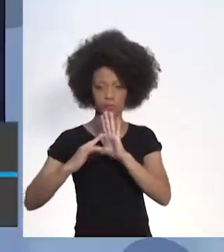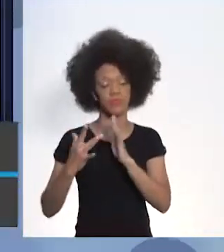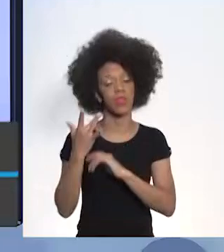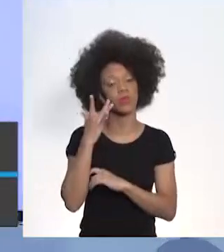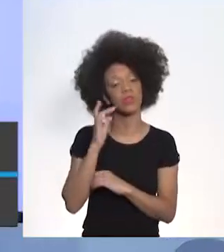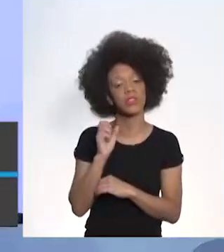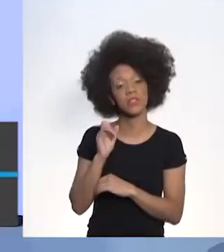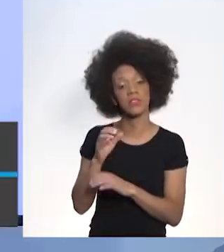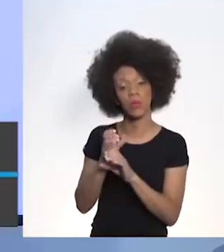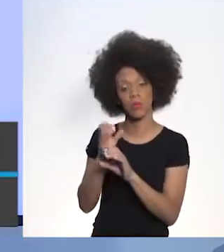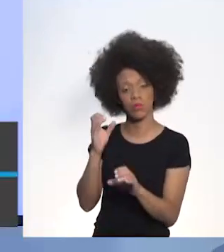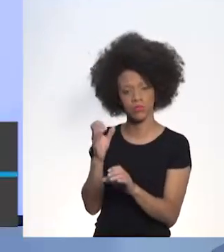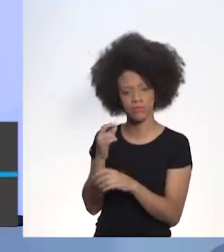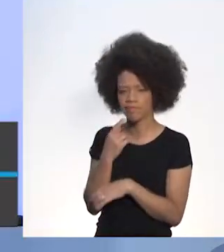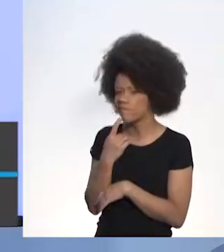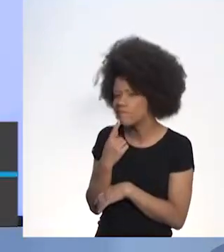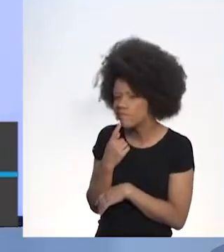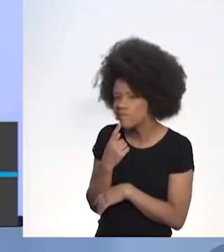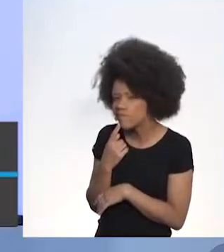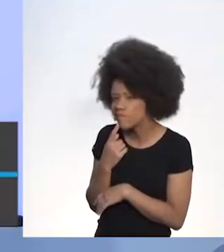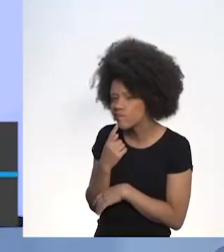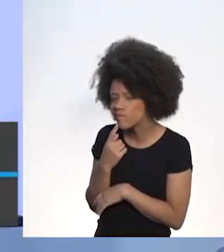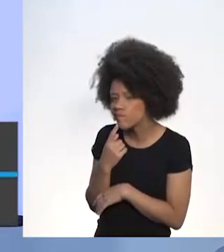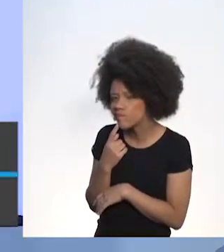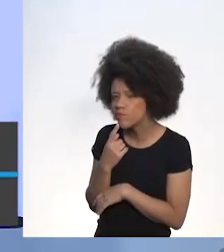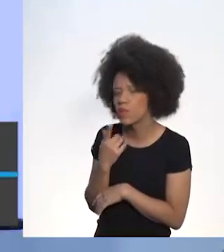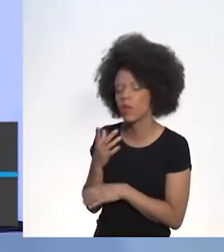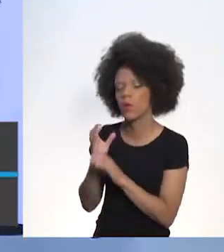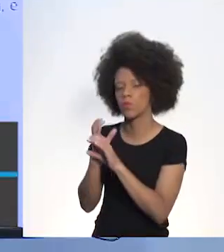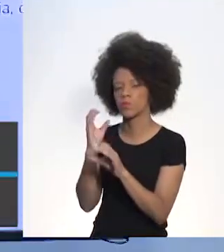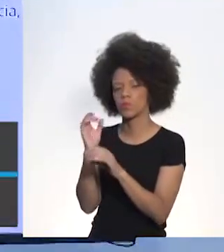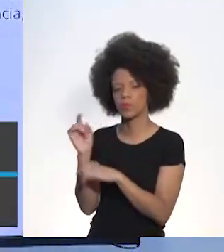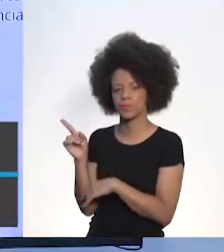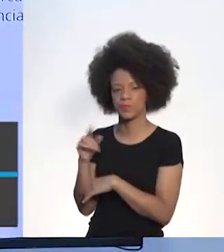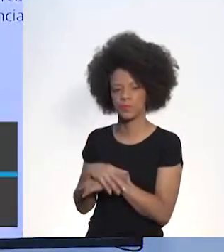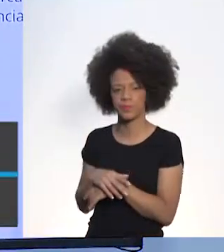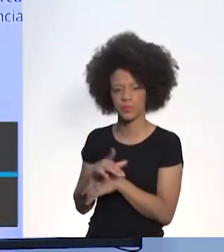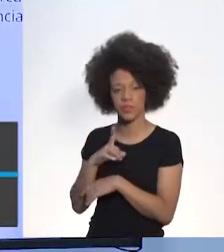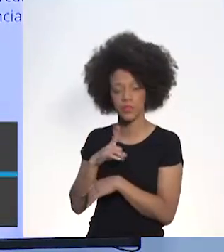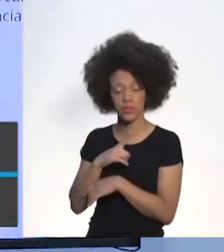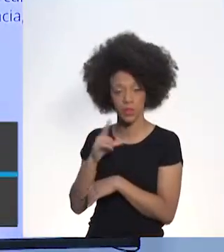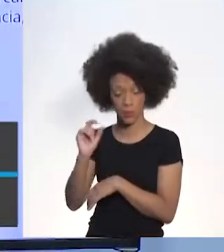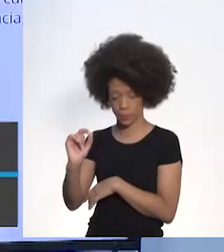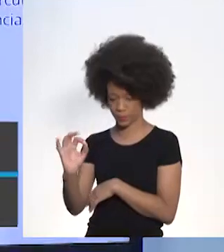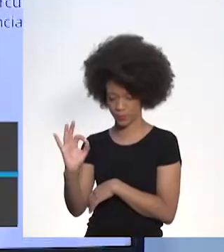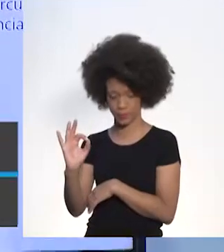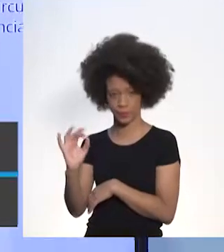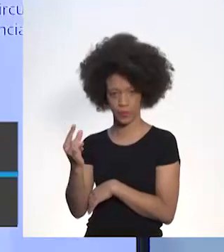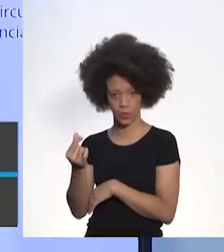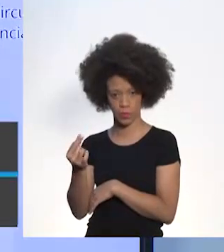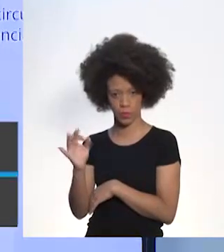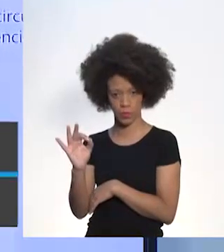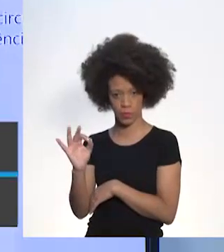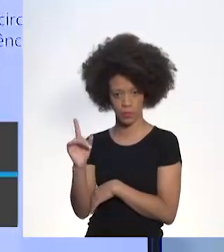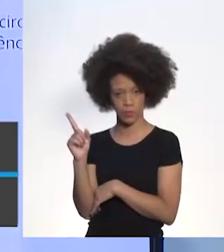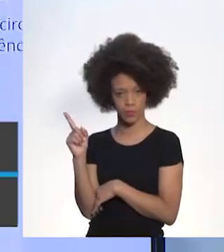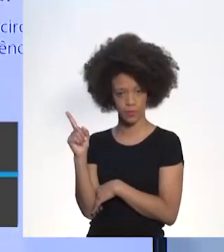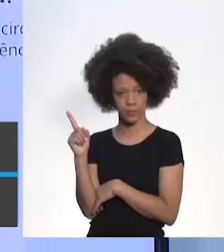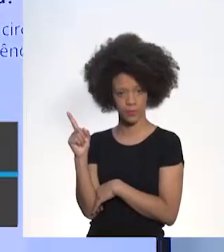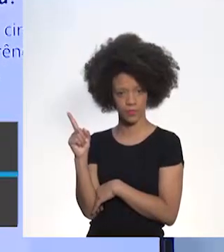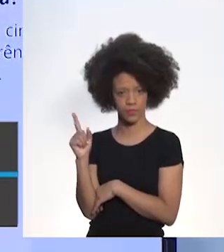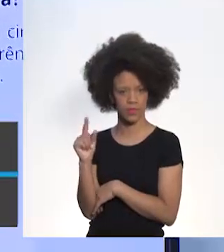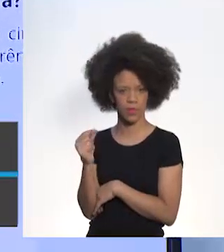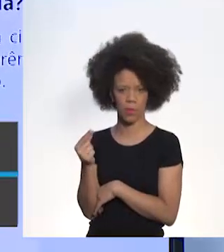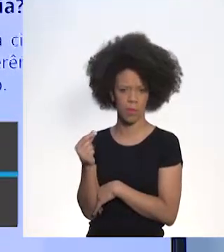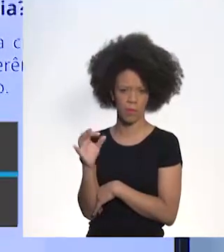para dar um zoom aqui, será que dá? Rola aí, ó. Aqui, ó, nós temos uma moeda, ó. Qual que é melhor? Aí, ó, tá vendo aí? Bom,